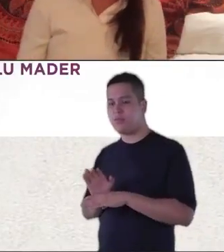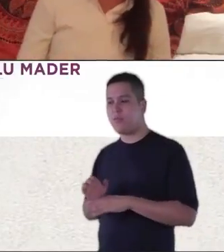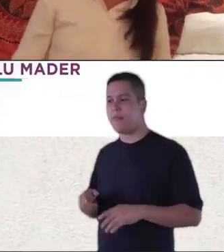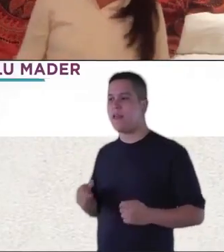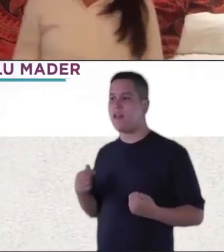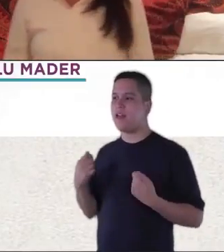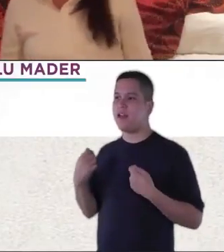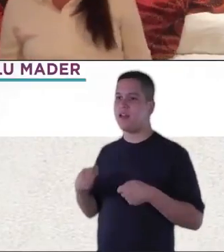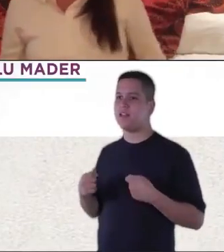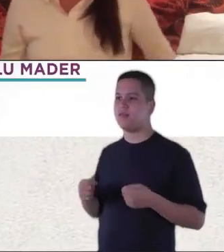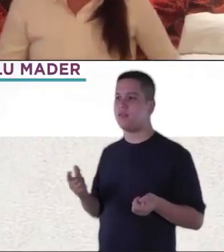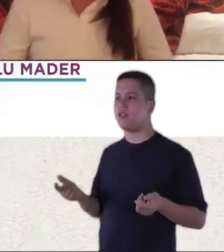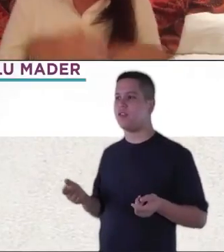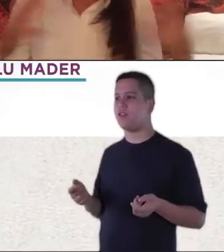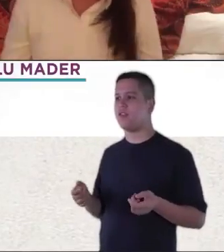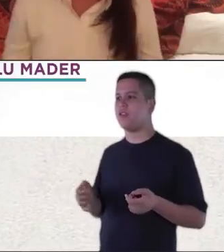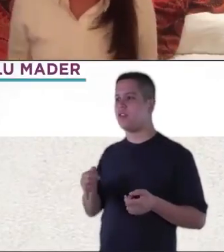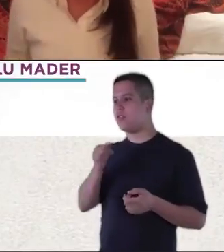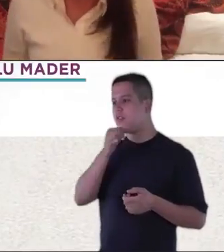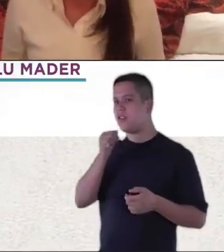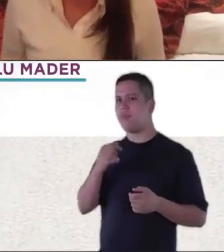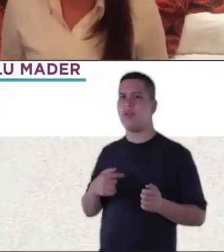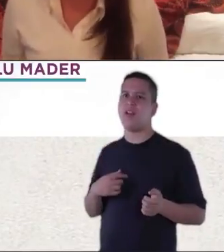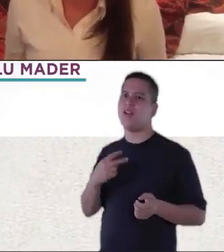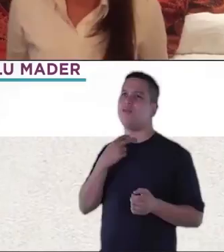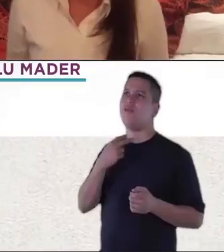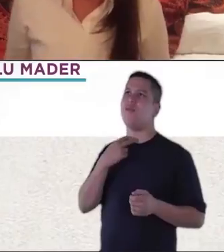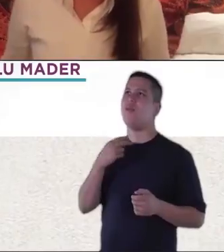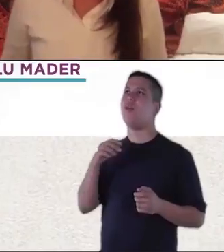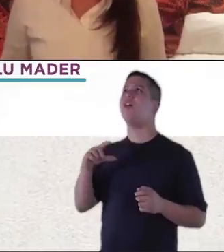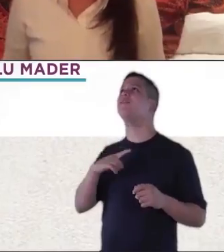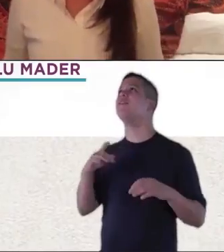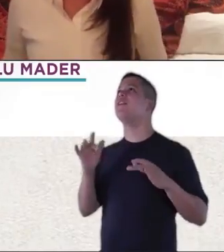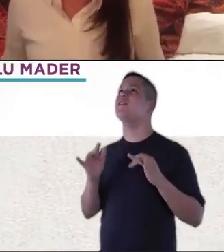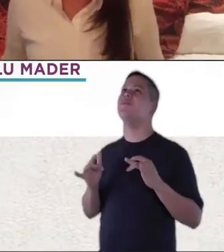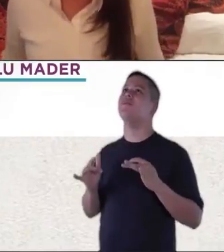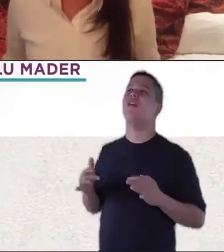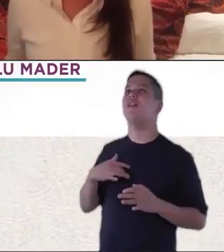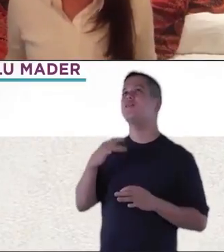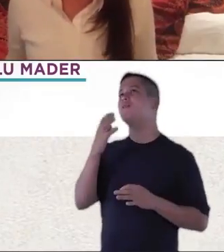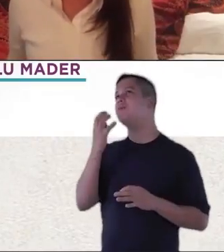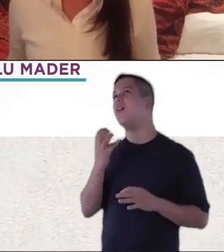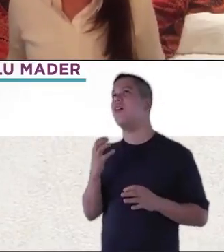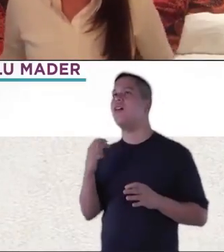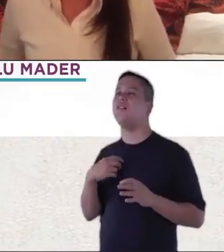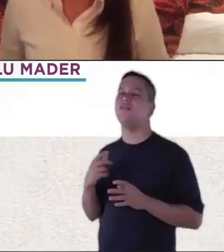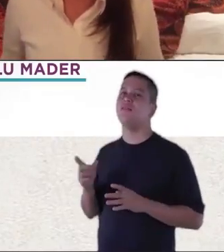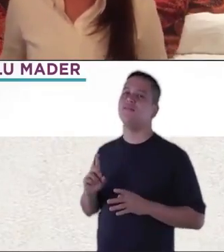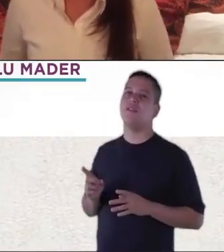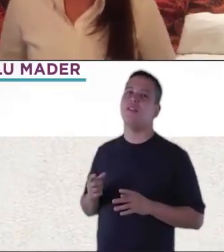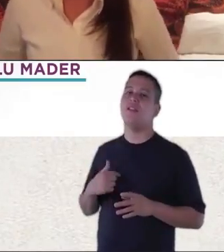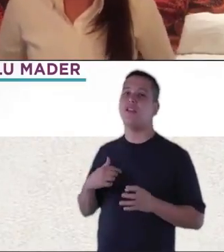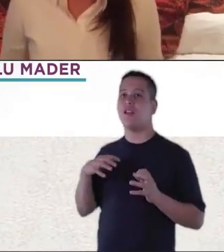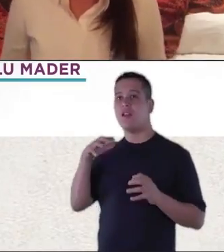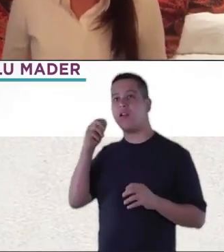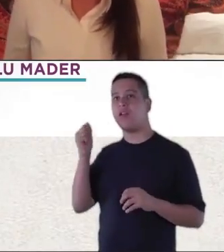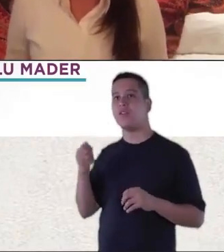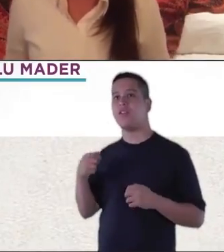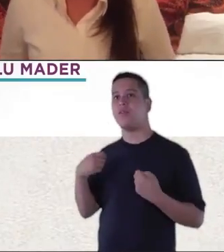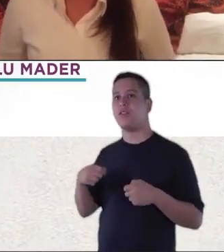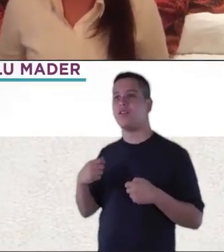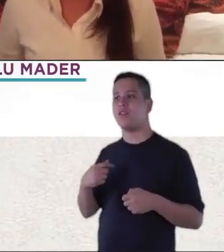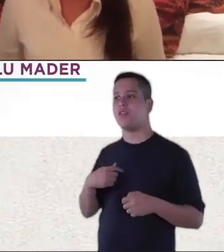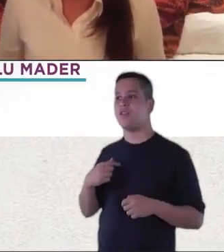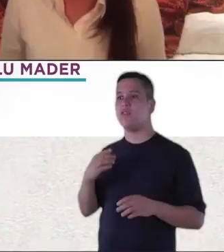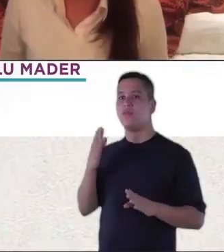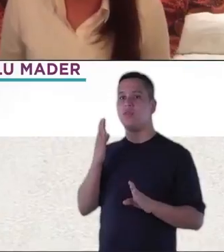se relacionar, namorar firme e tal, tem que realmente, aconselho, encontrar homens com